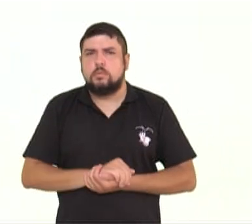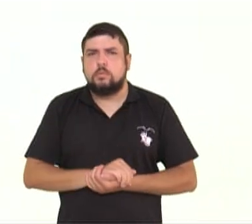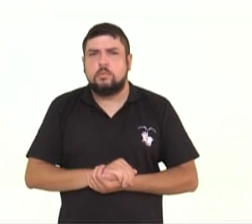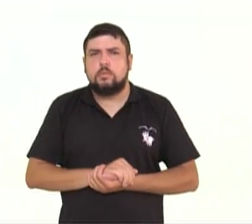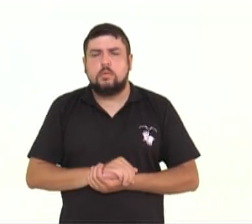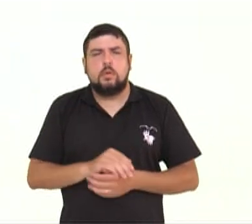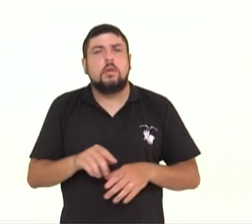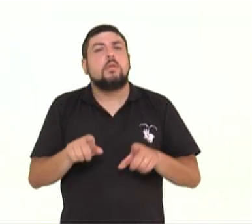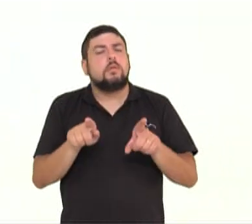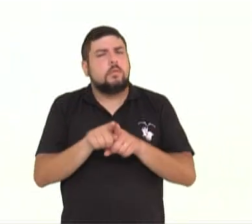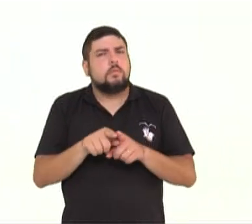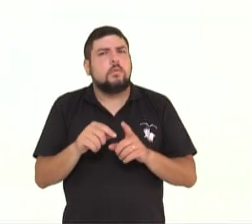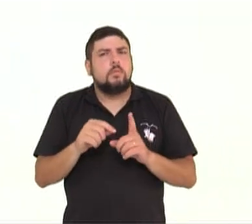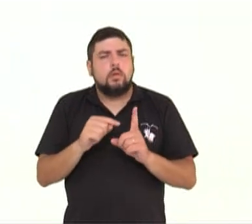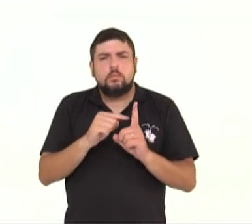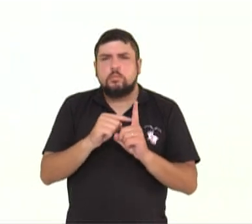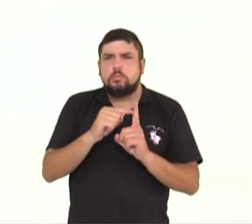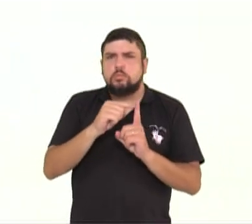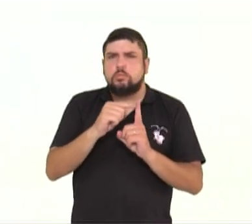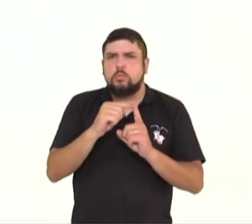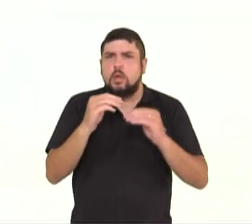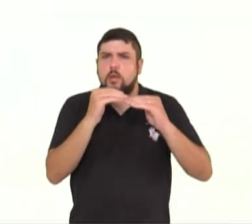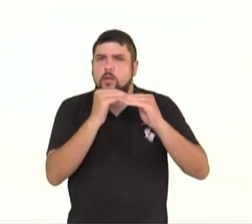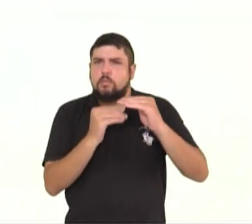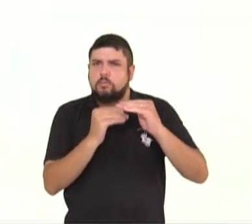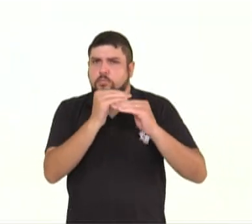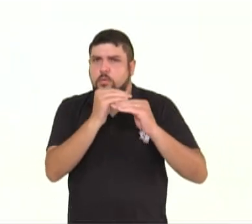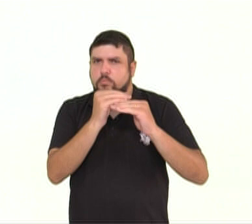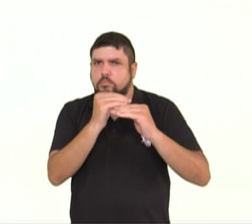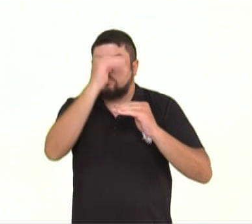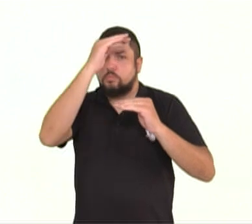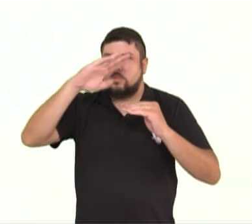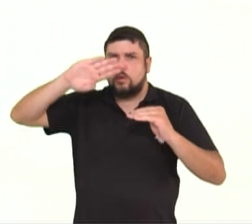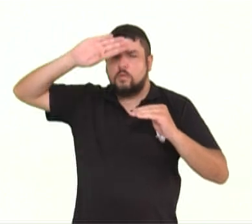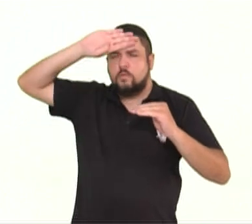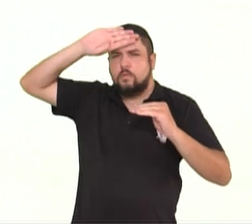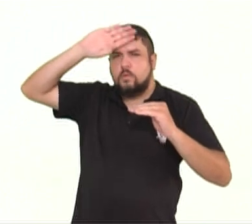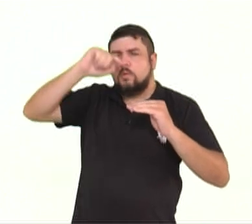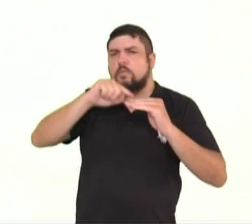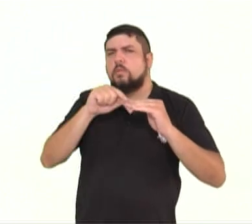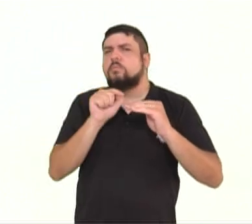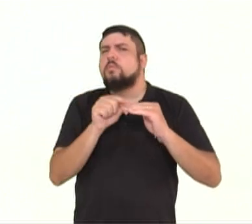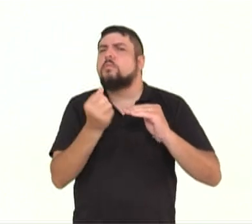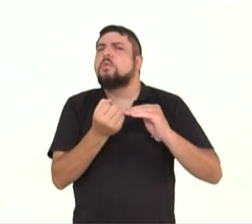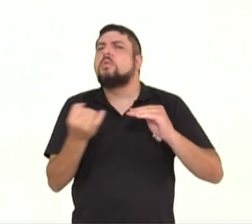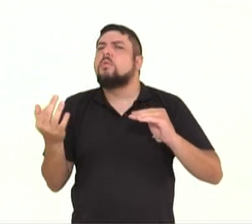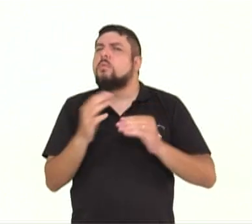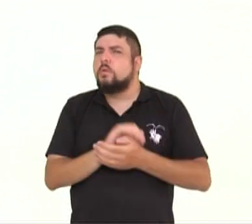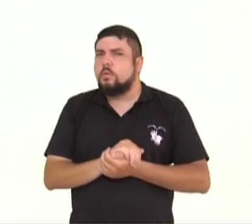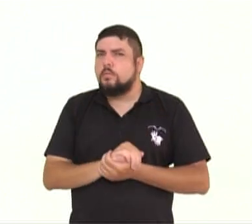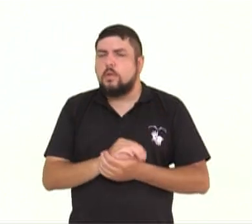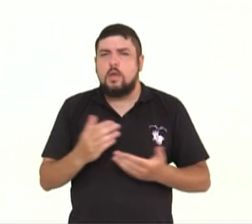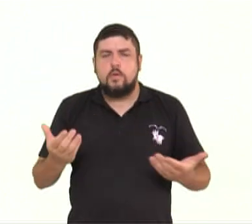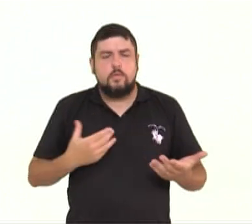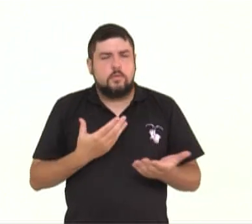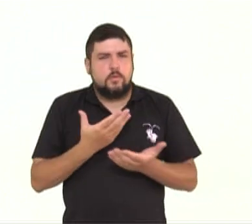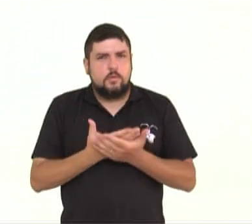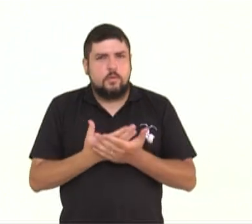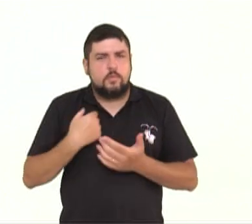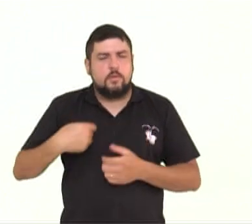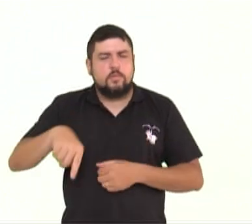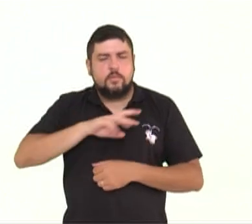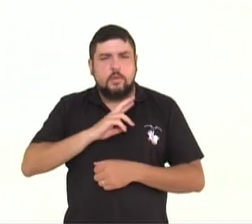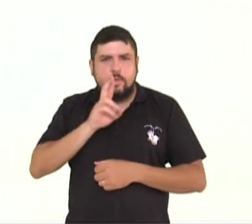ainda, a partir de qual temperatura a gente tem febre? É caracterizado como febre? Então, na aula de hoje nós vamos responder